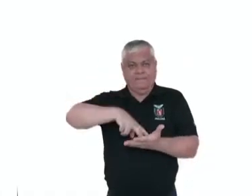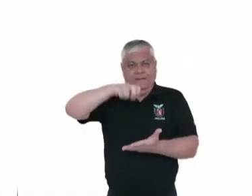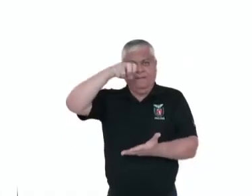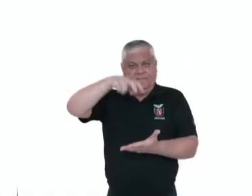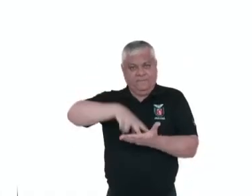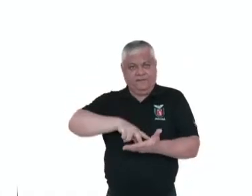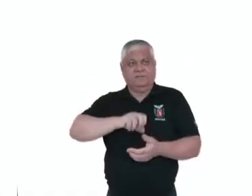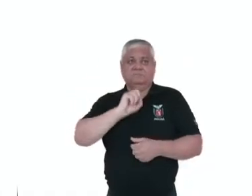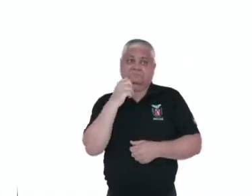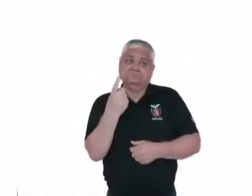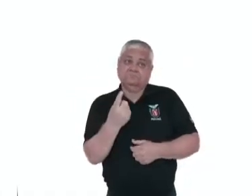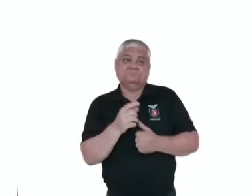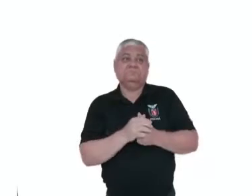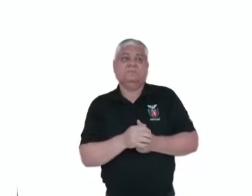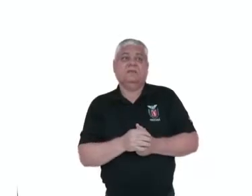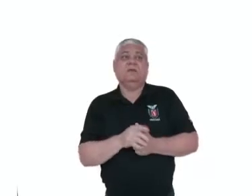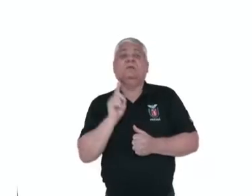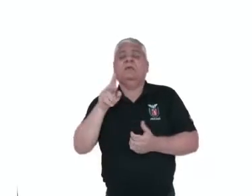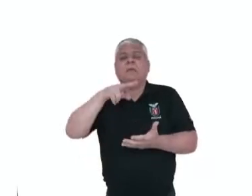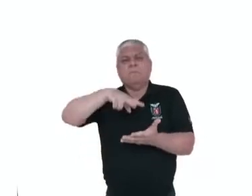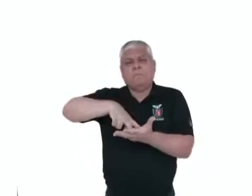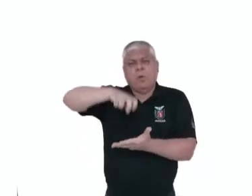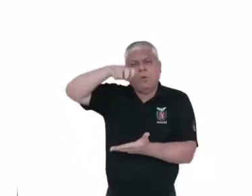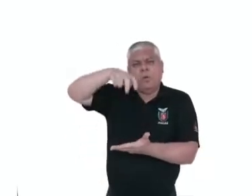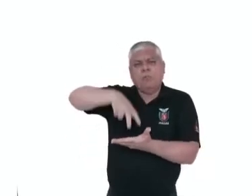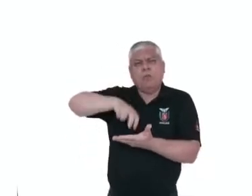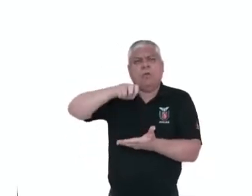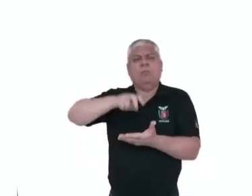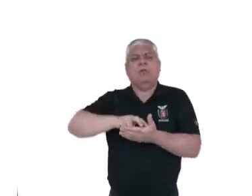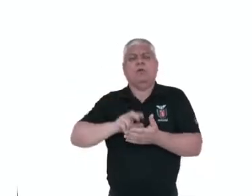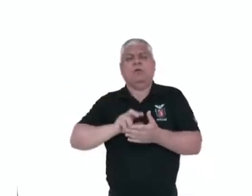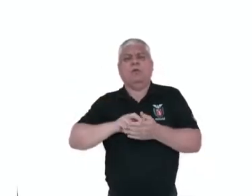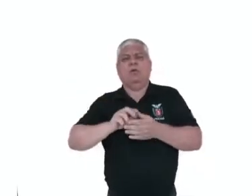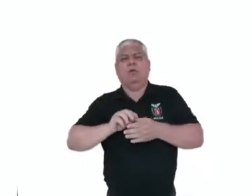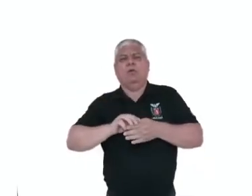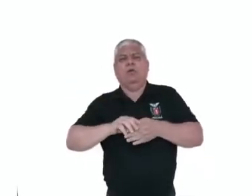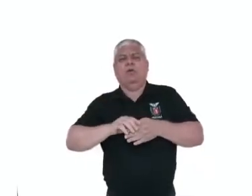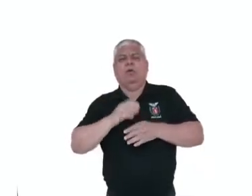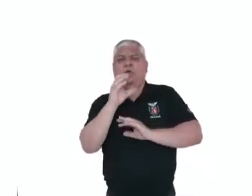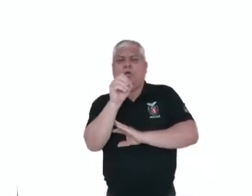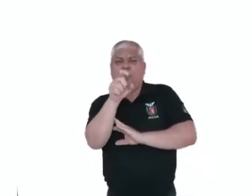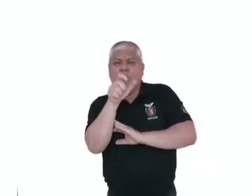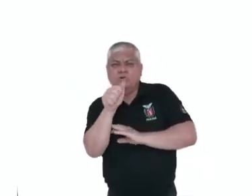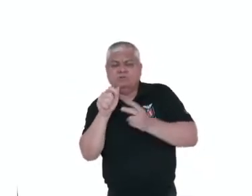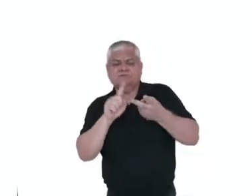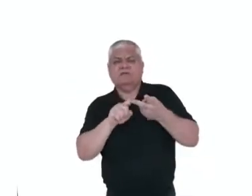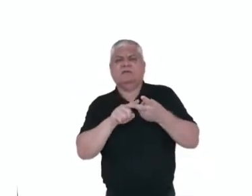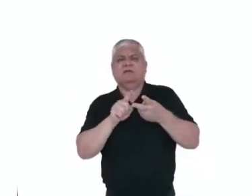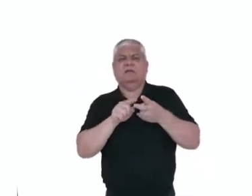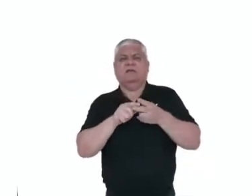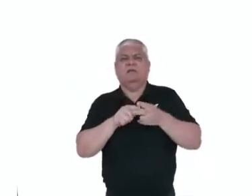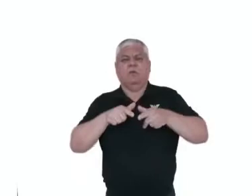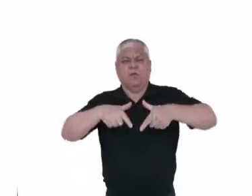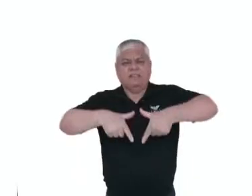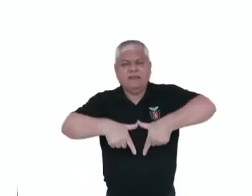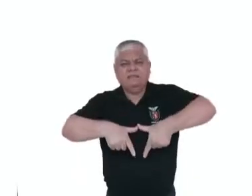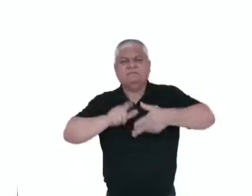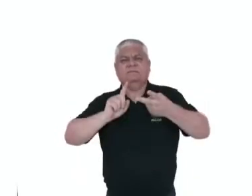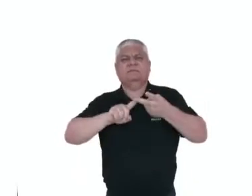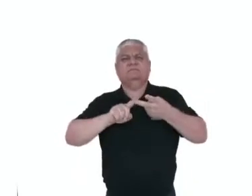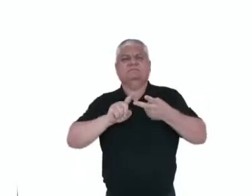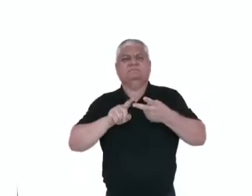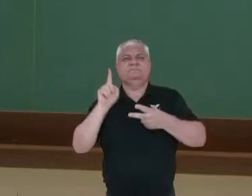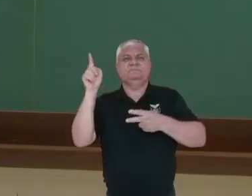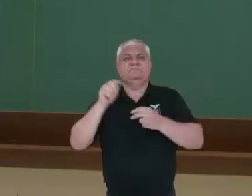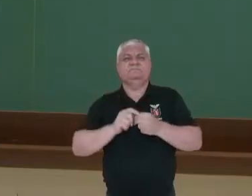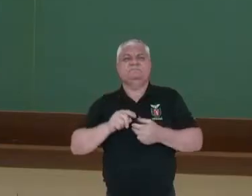tem que tá trabalhando aqui trabalha coxa trabalha ali a parte né do quadríceps e aqui